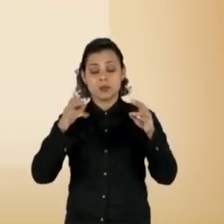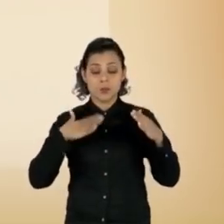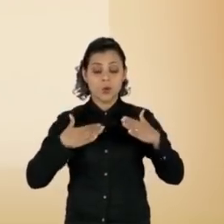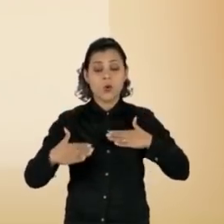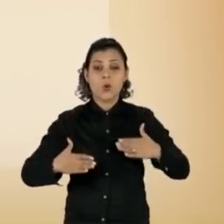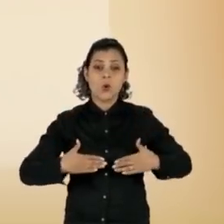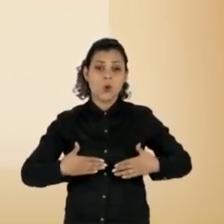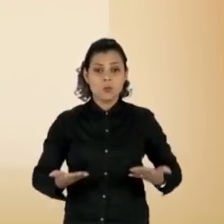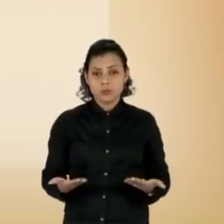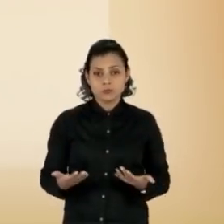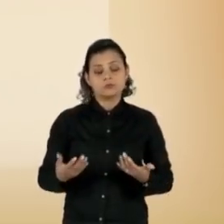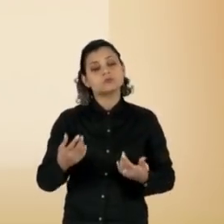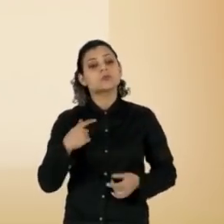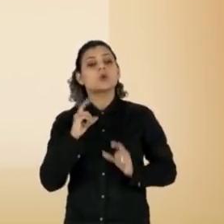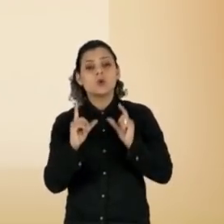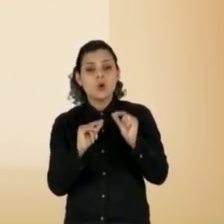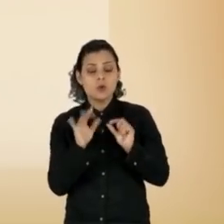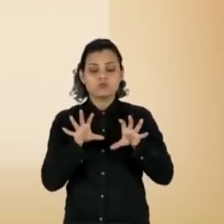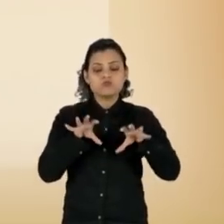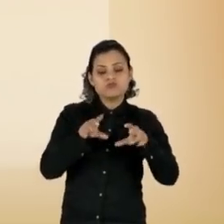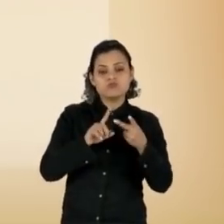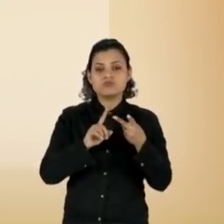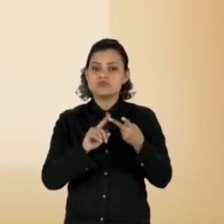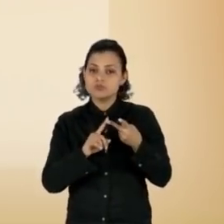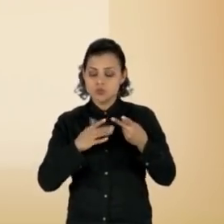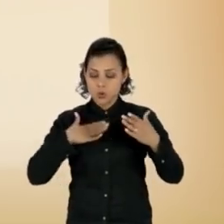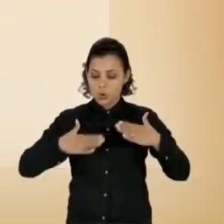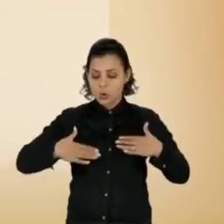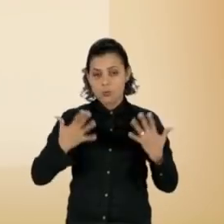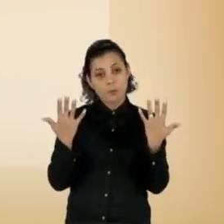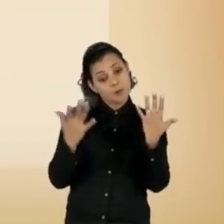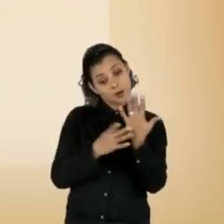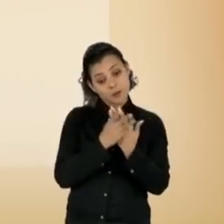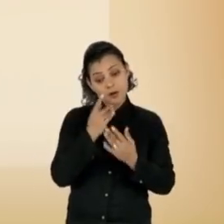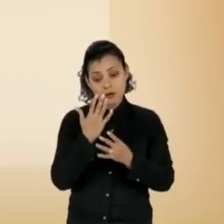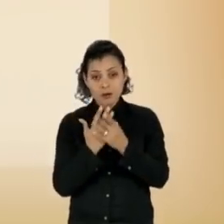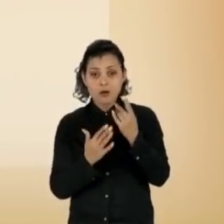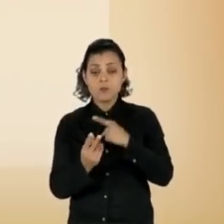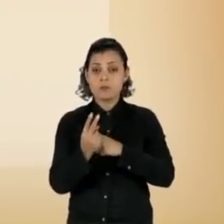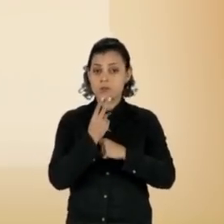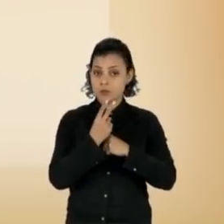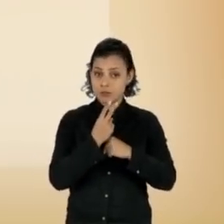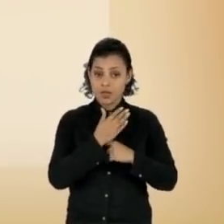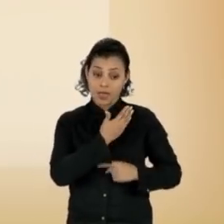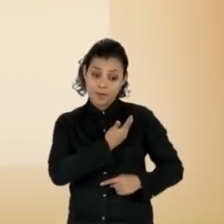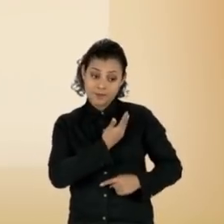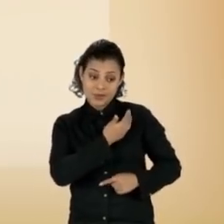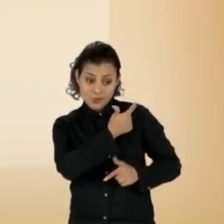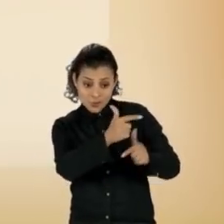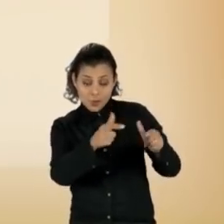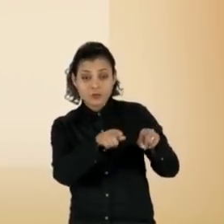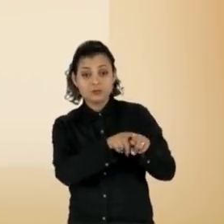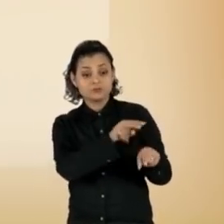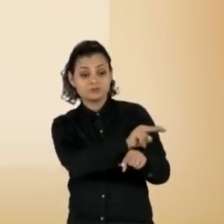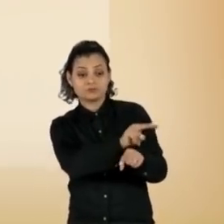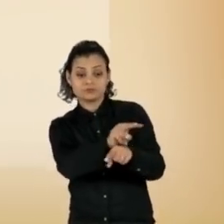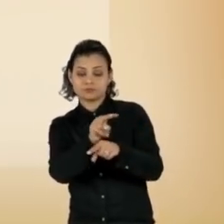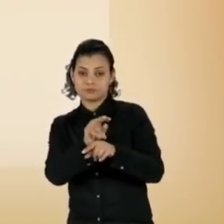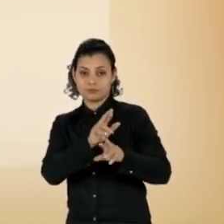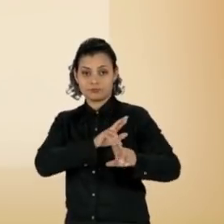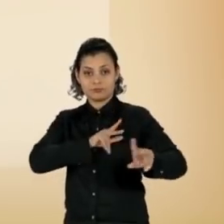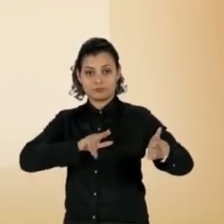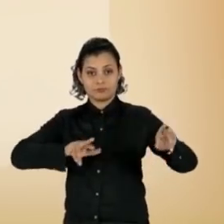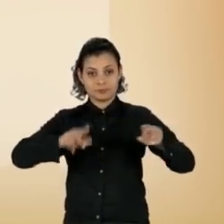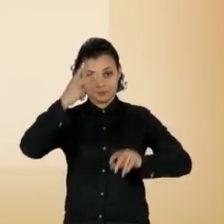partes do corpo dela dizer que da mesma forma que o corpo dela merece proteção o corpo dos amigos e das amigas merecem também se